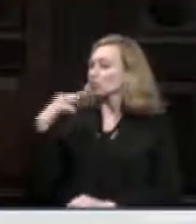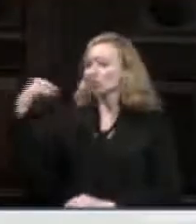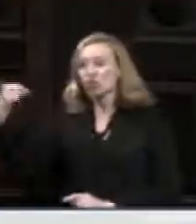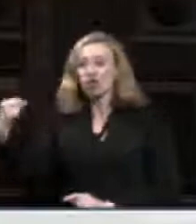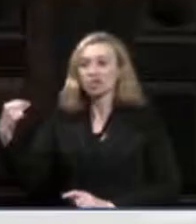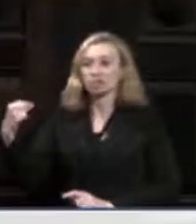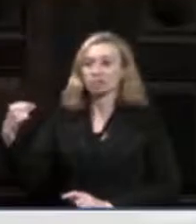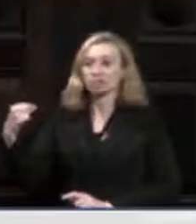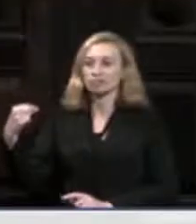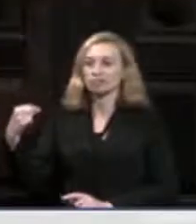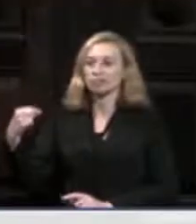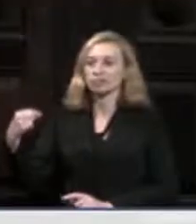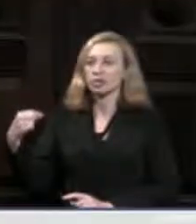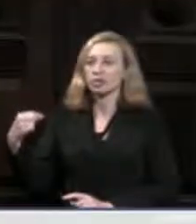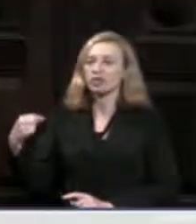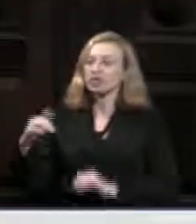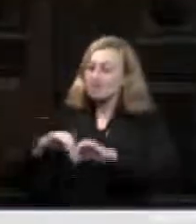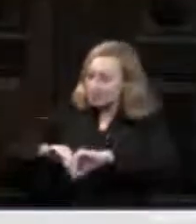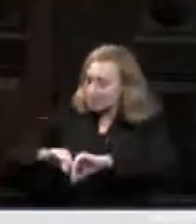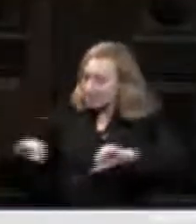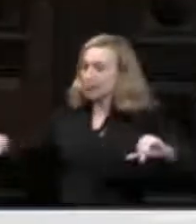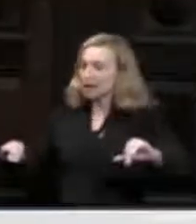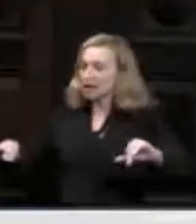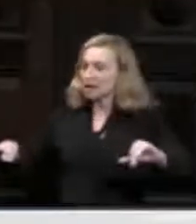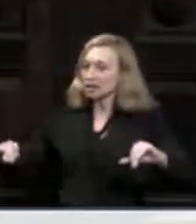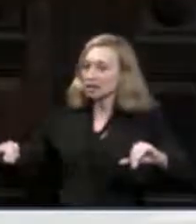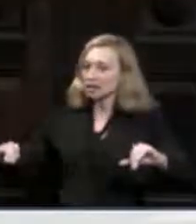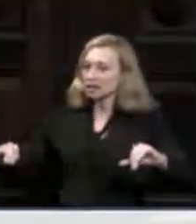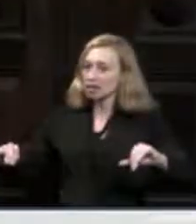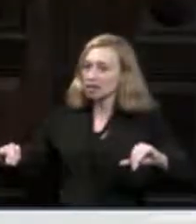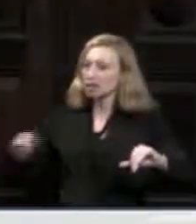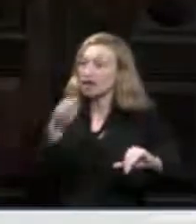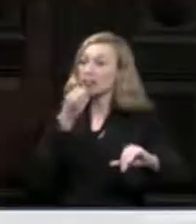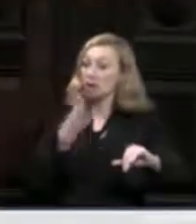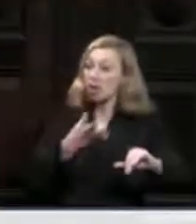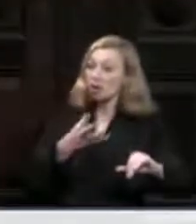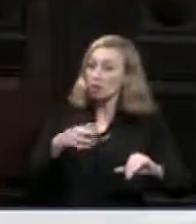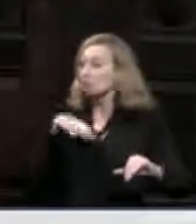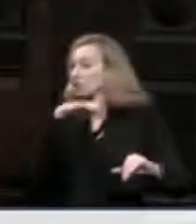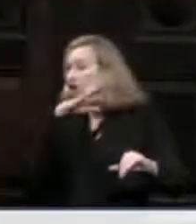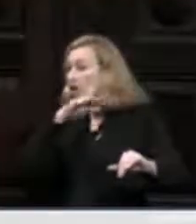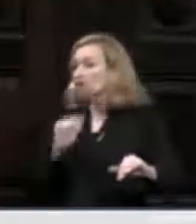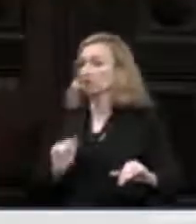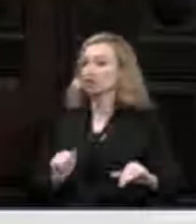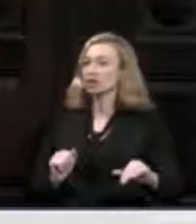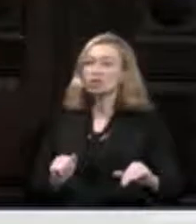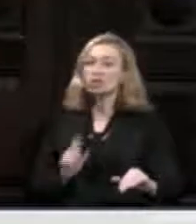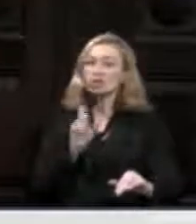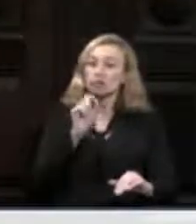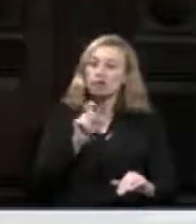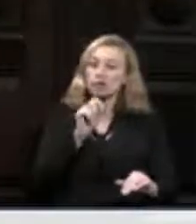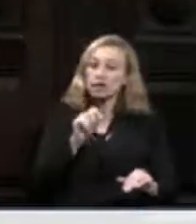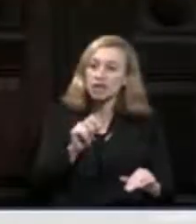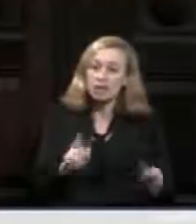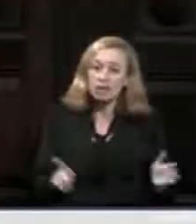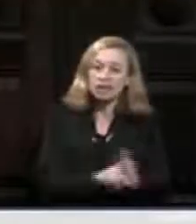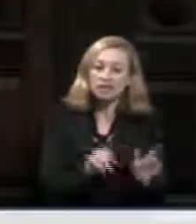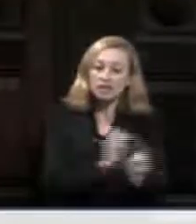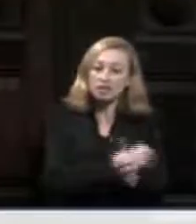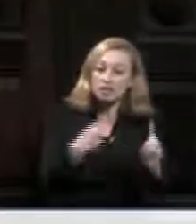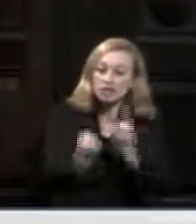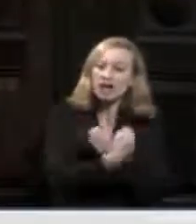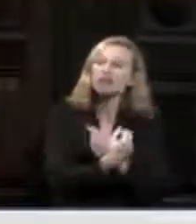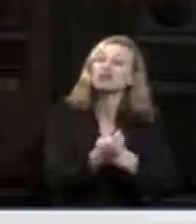especulativo. Fazemos a separação do joio do trigo. O que é questão social? Vamos tratar com a emergência que o